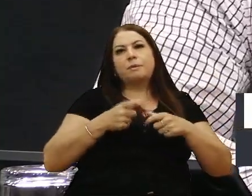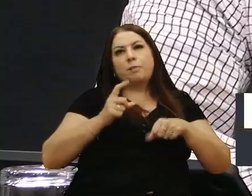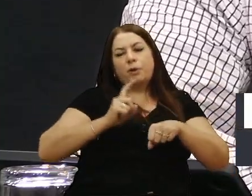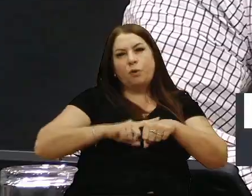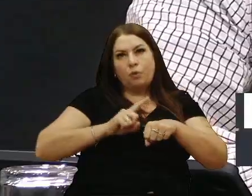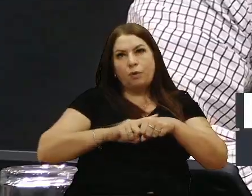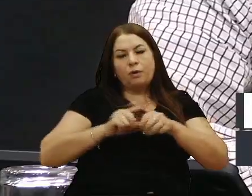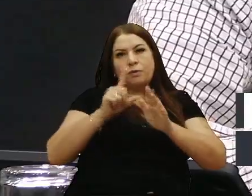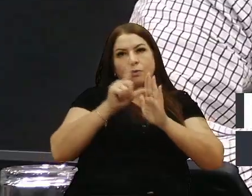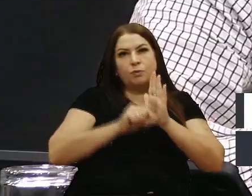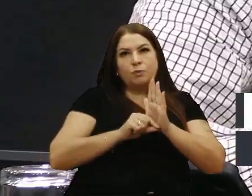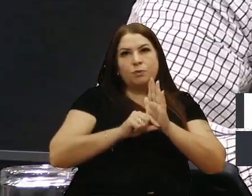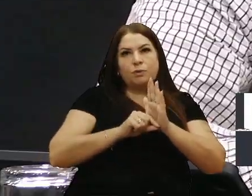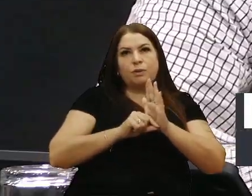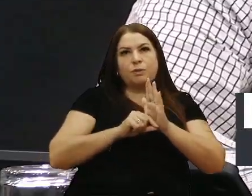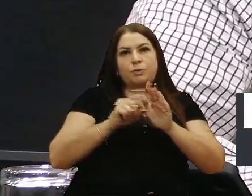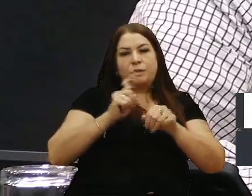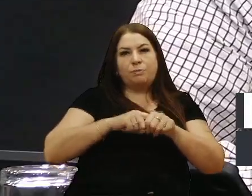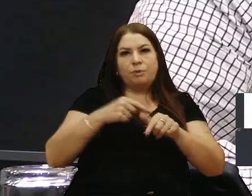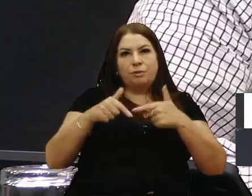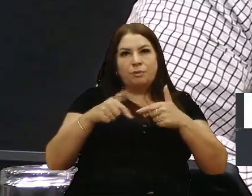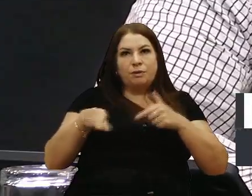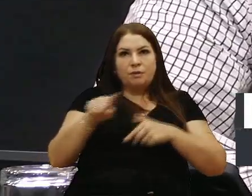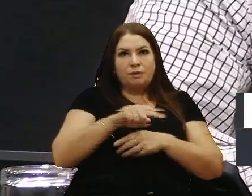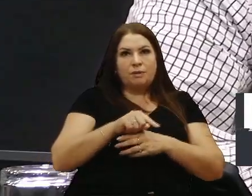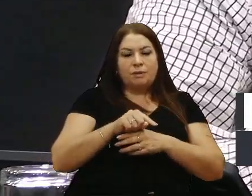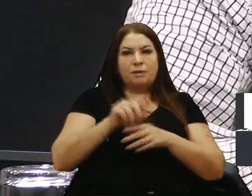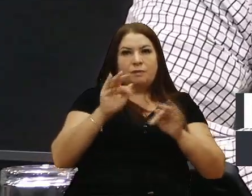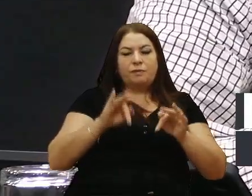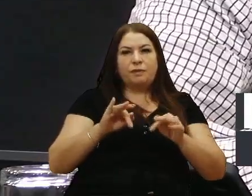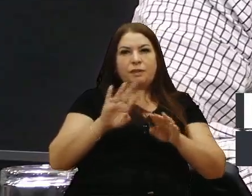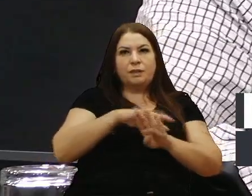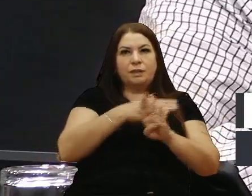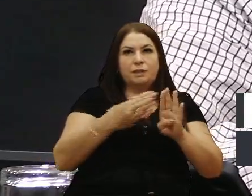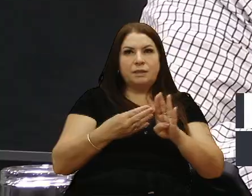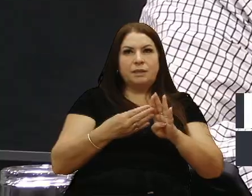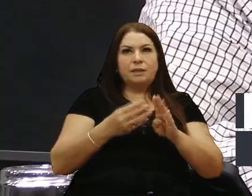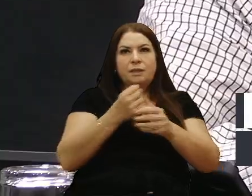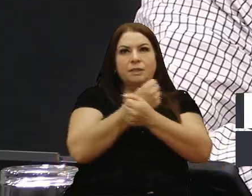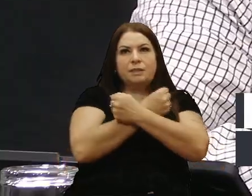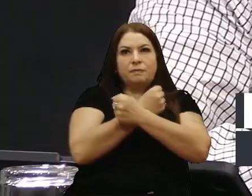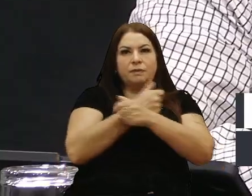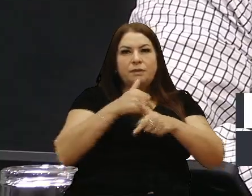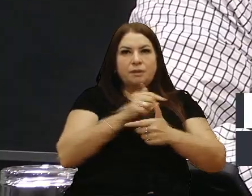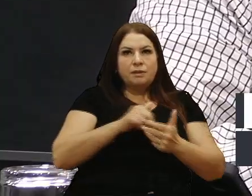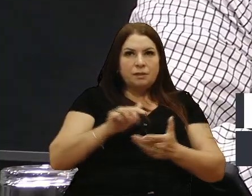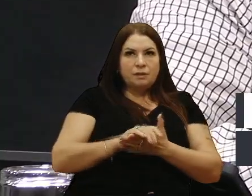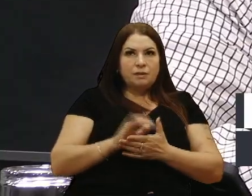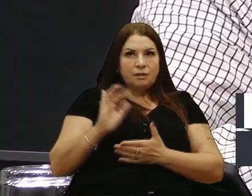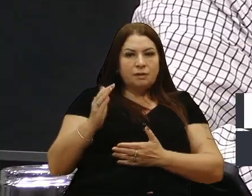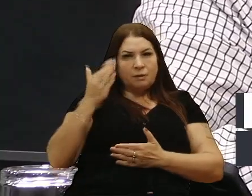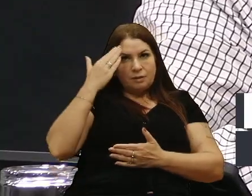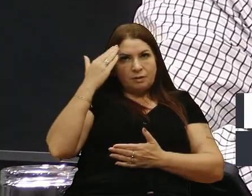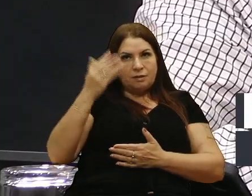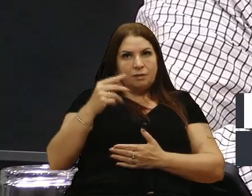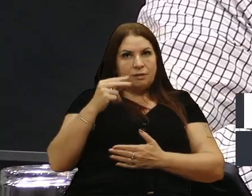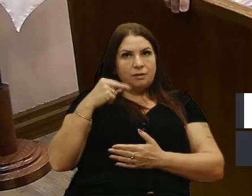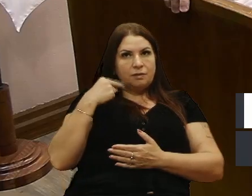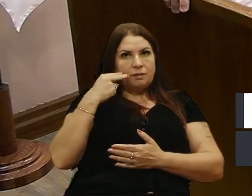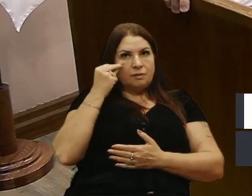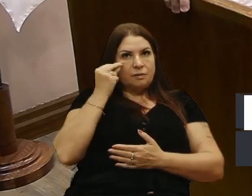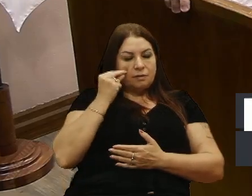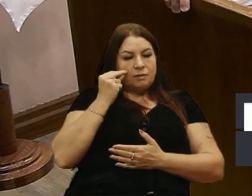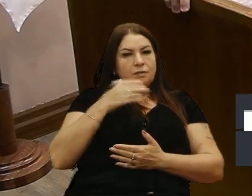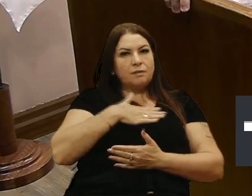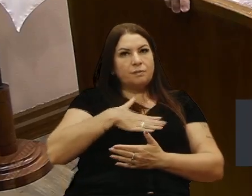da gente reduzir a jornada de trabalho e acabar com essa escala que escraviza os trabalhadores. Muito obrigado, vereador Cláudio Libardi Júnior. É um